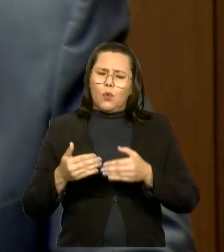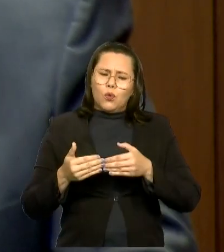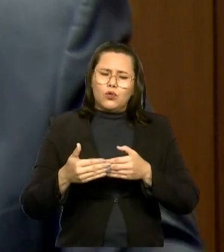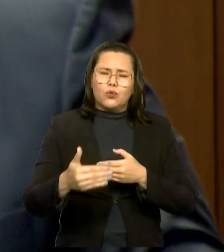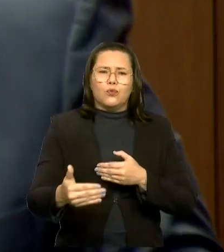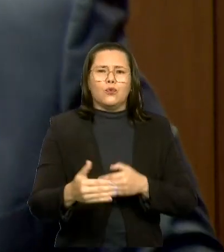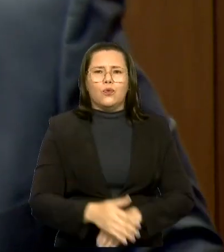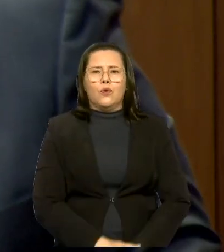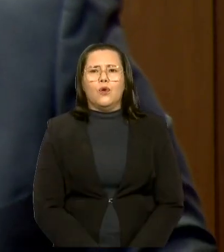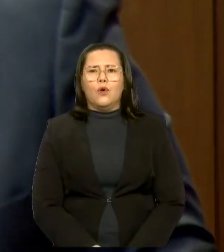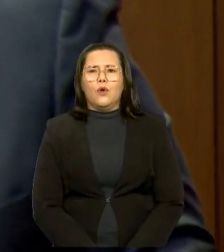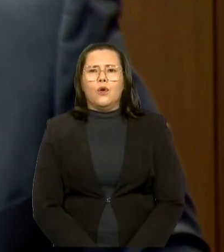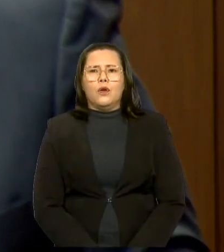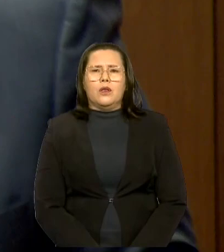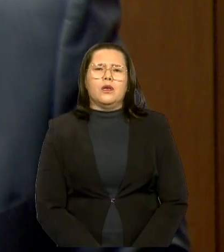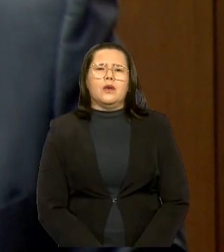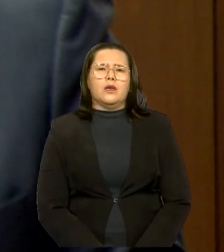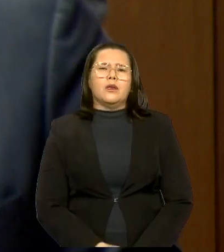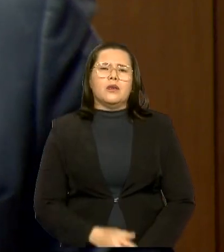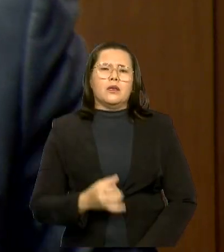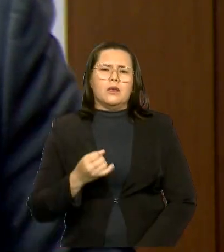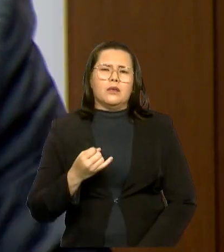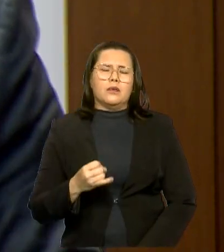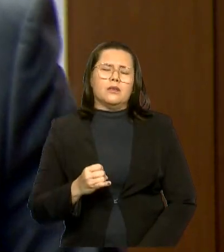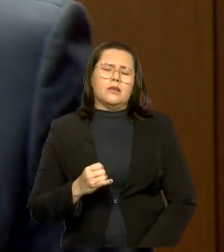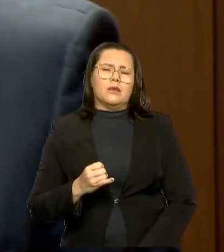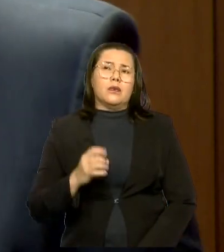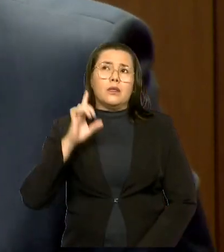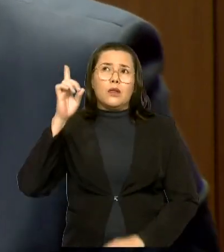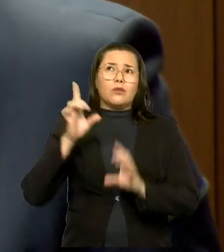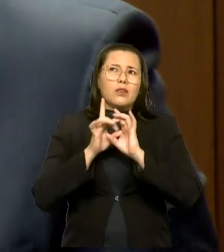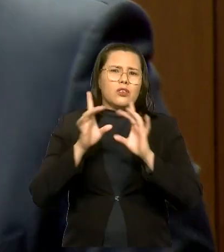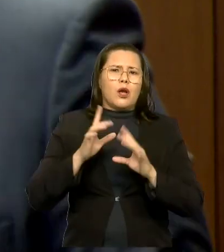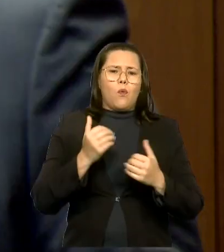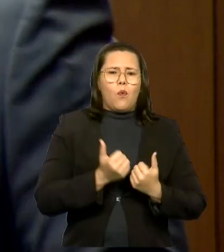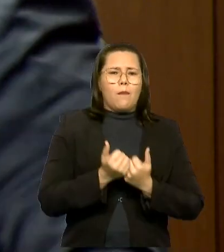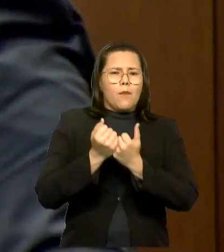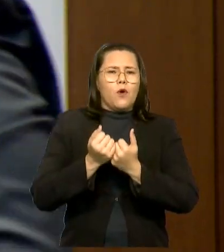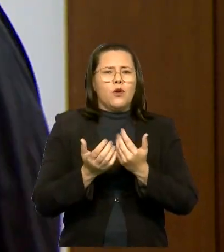com o apoio de todos os colegas deputados e deputadas. Muito obrigado.